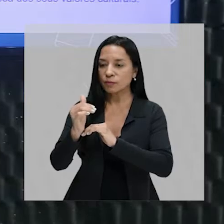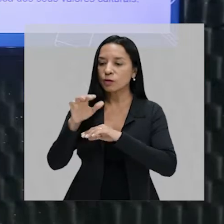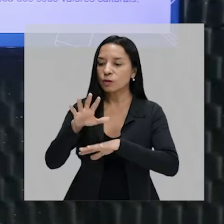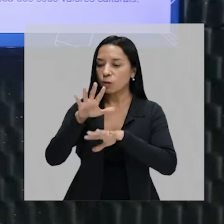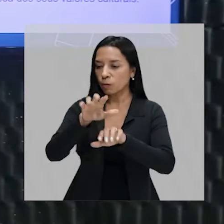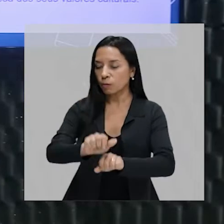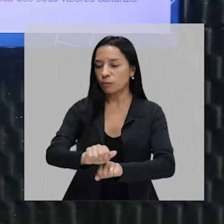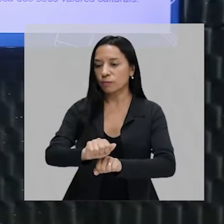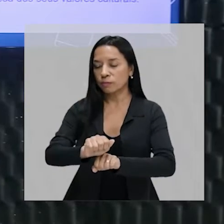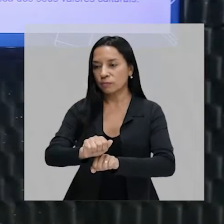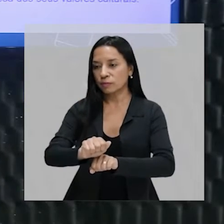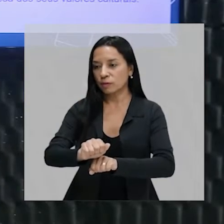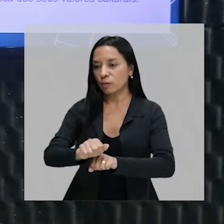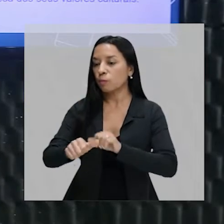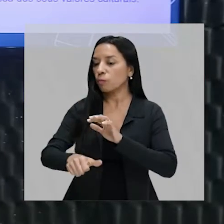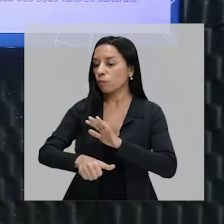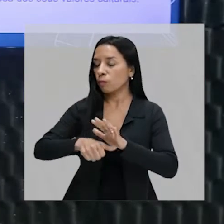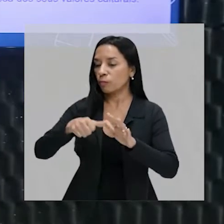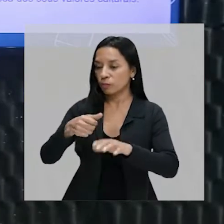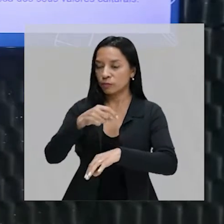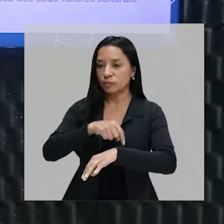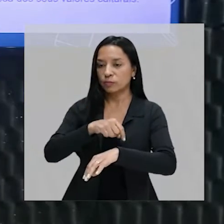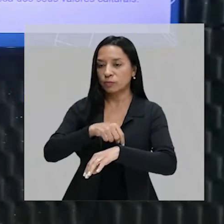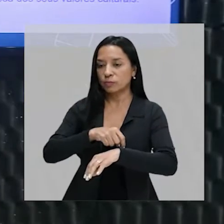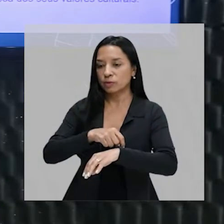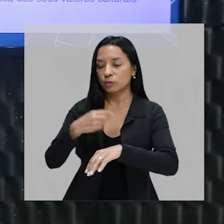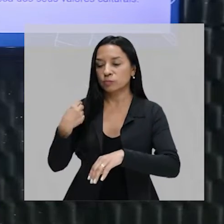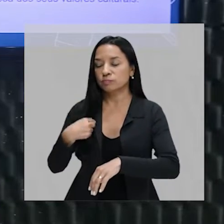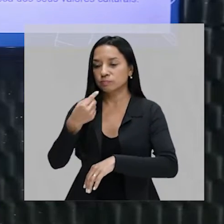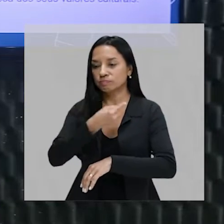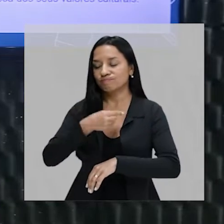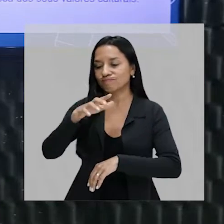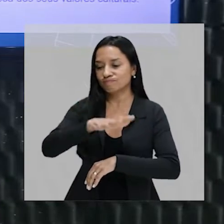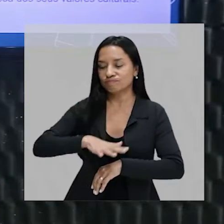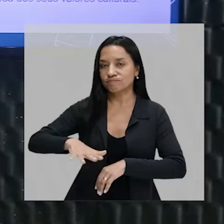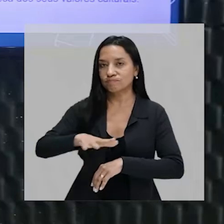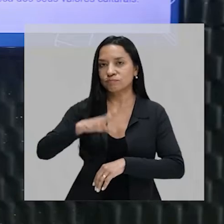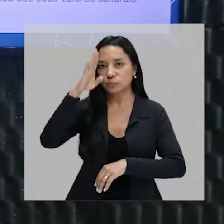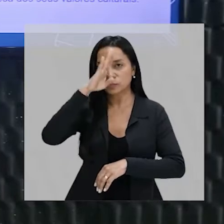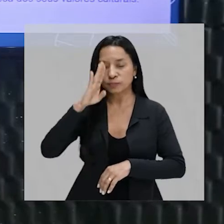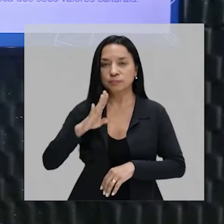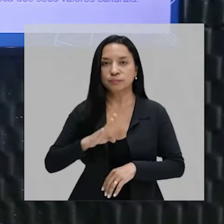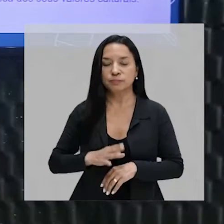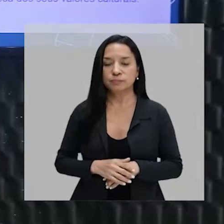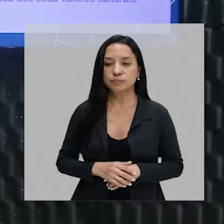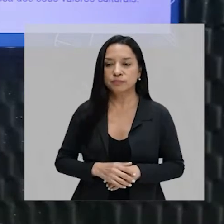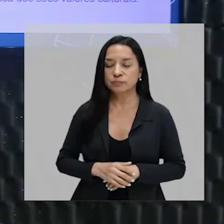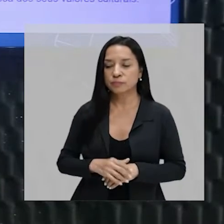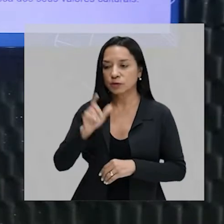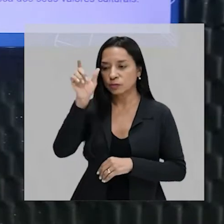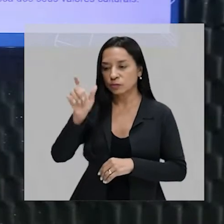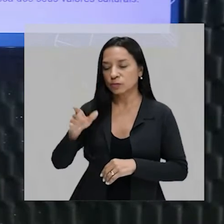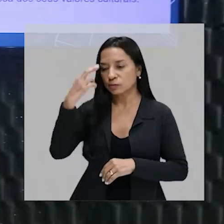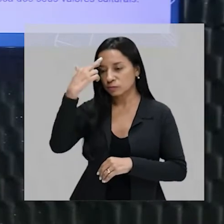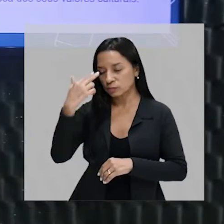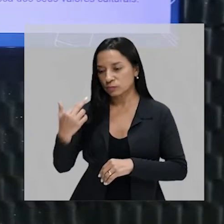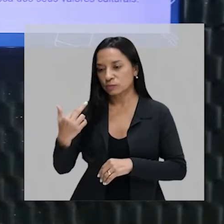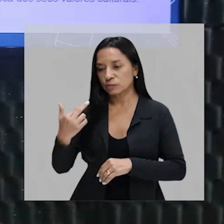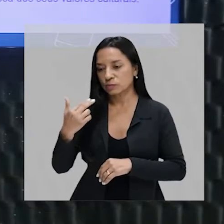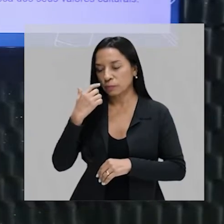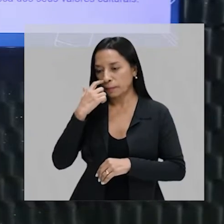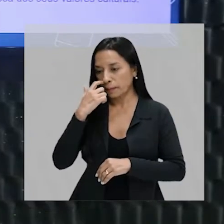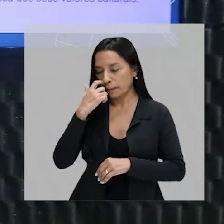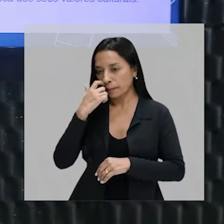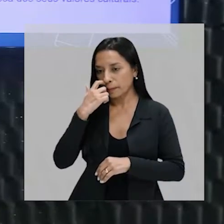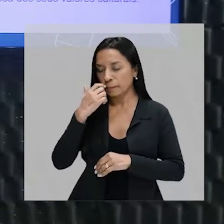ocupação no primeiro momento do nosso território os sujeitos históricos aqui ao longo